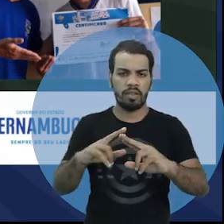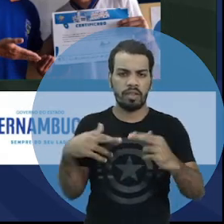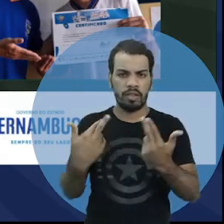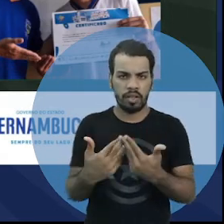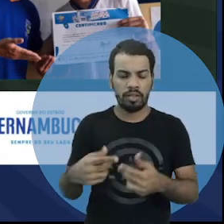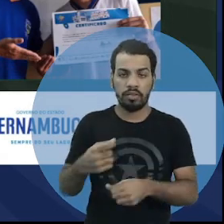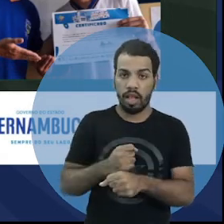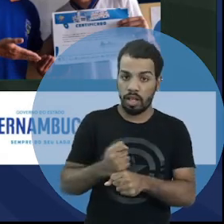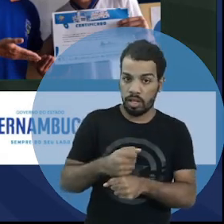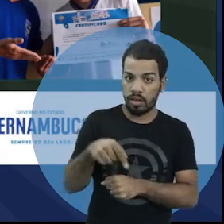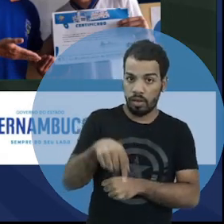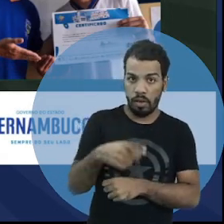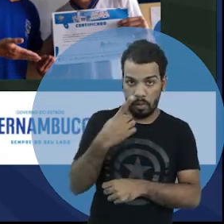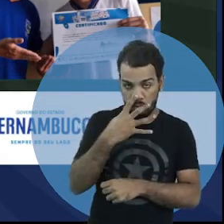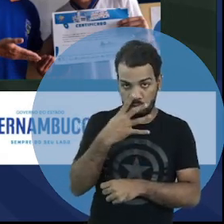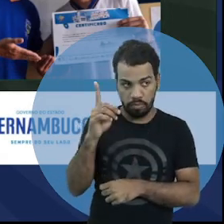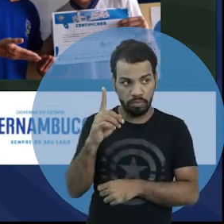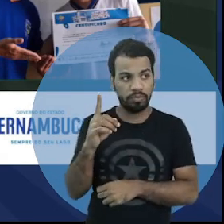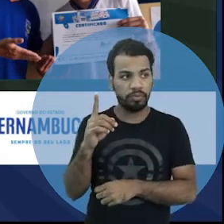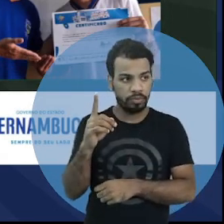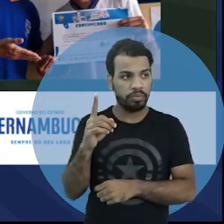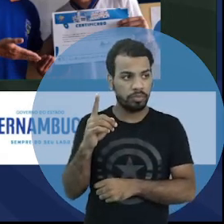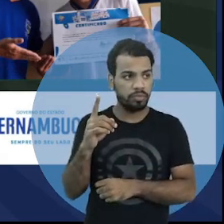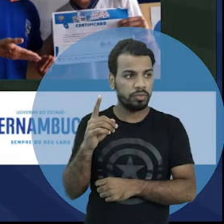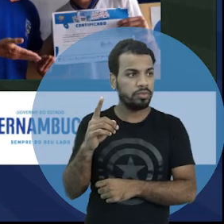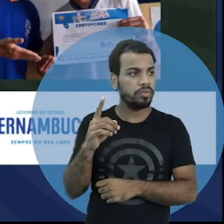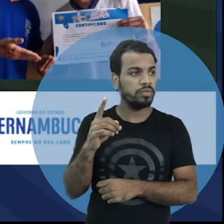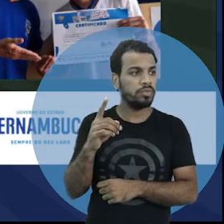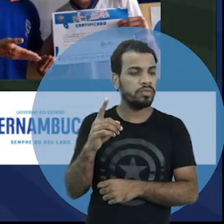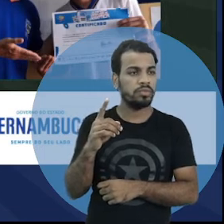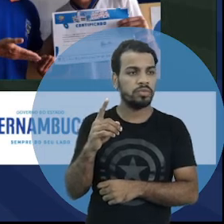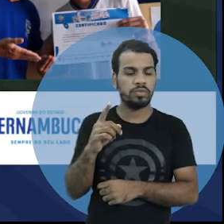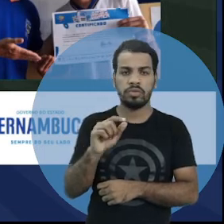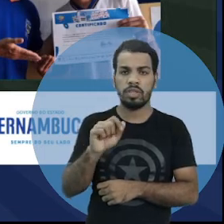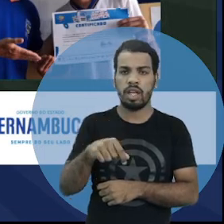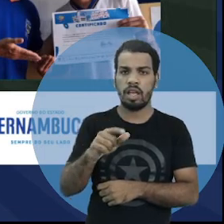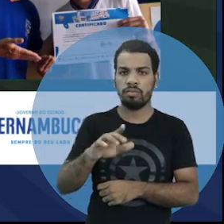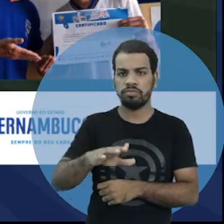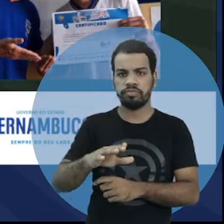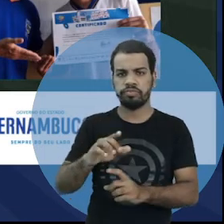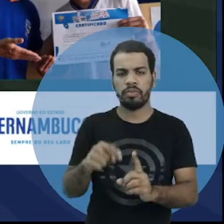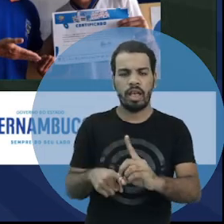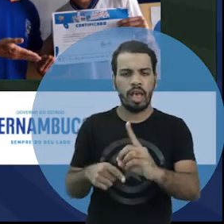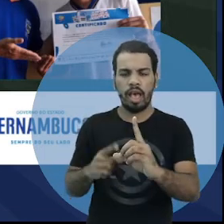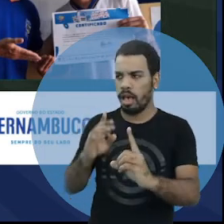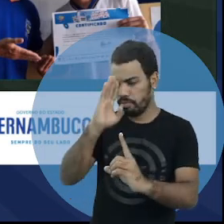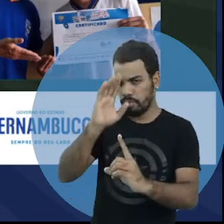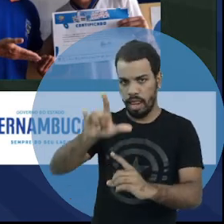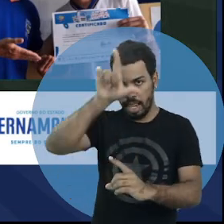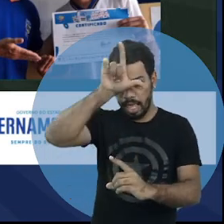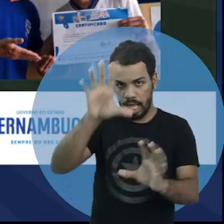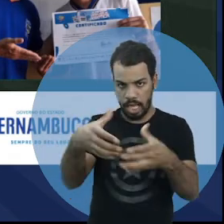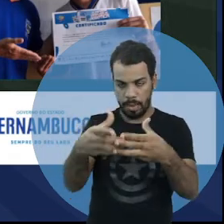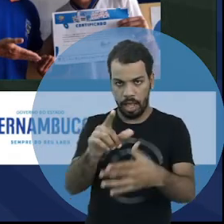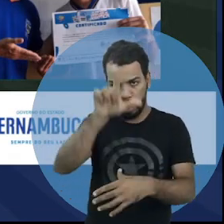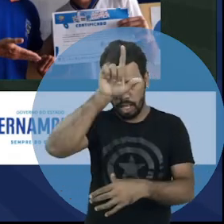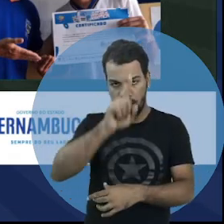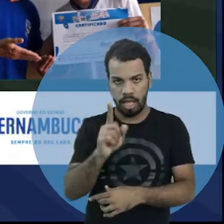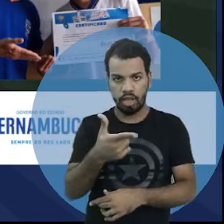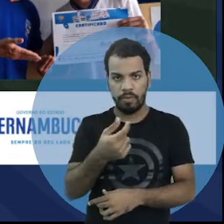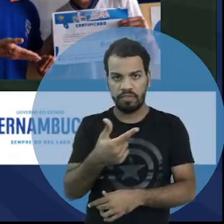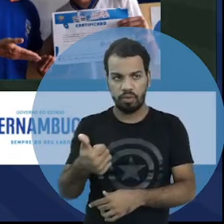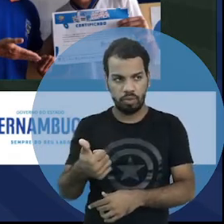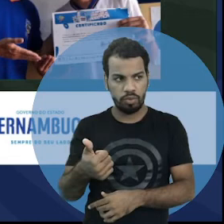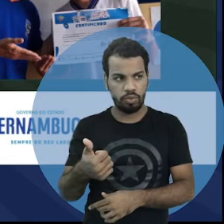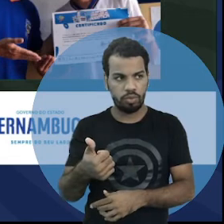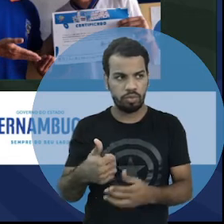ano, você já pode ver aí, ó, a certificação. Isso aí seria o líder da equipe de 2021. Então, a gente já